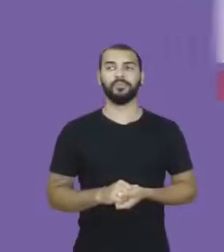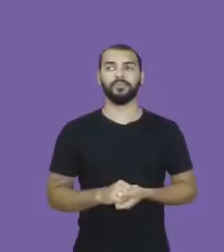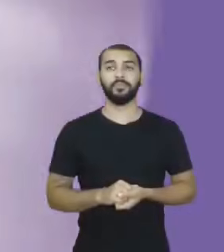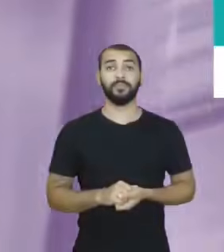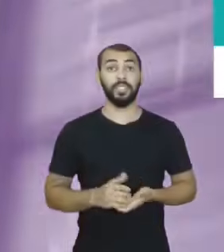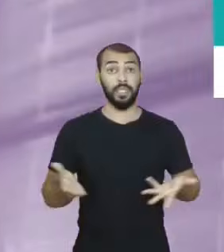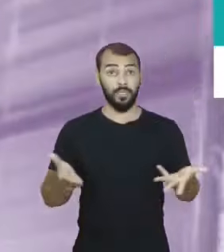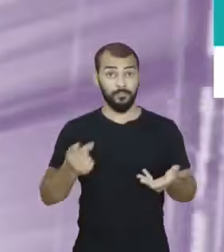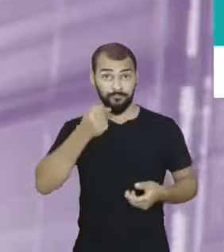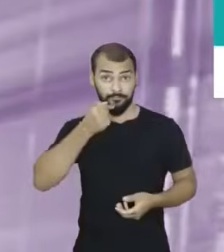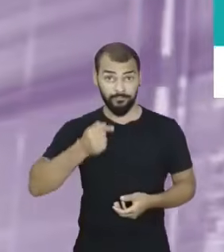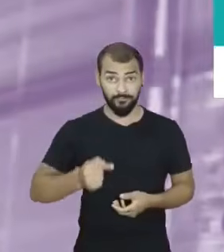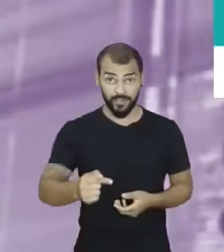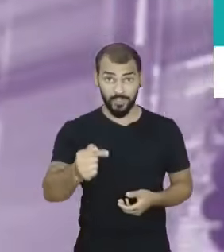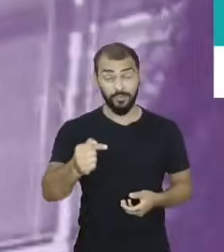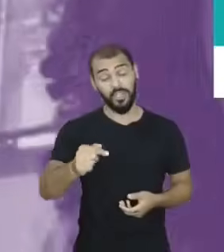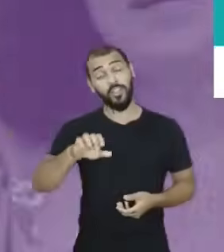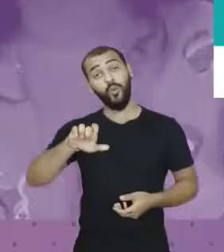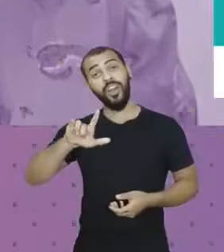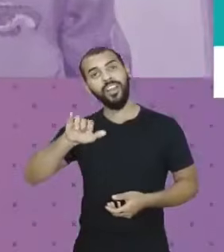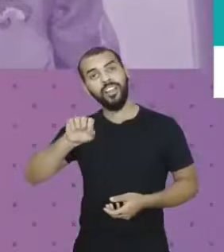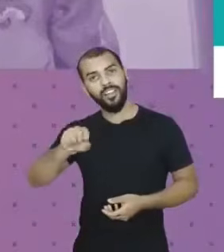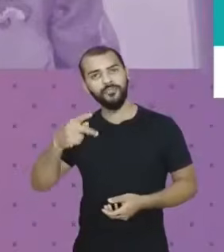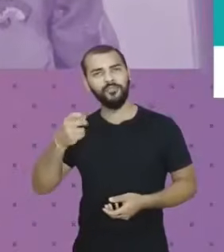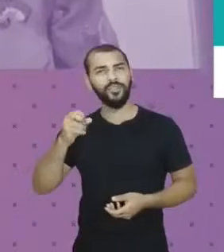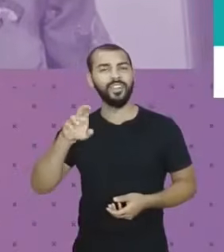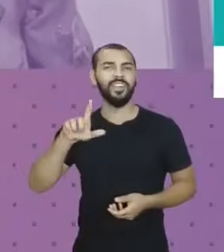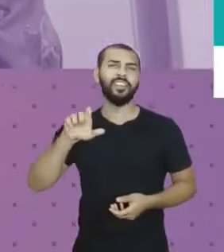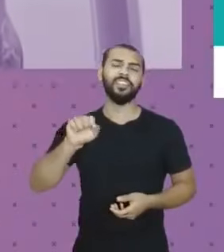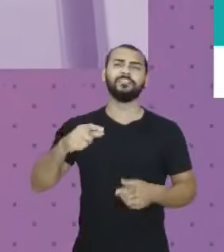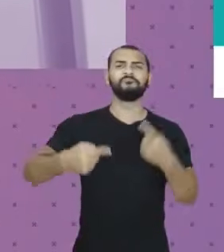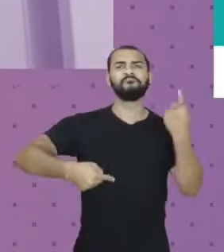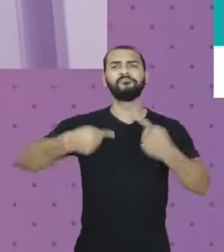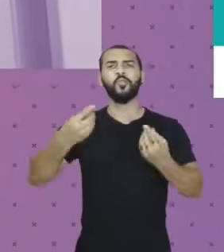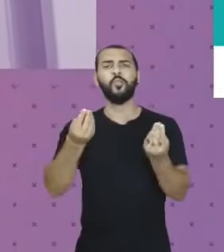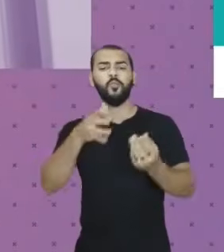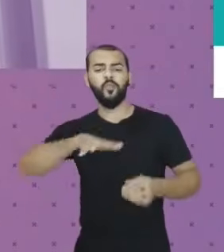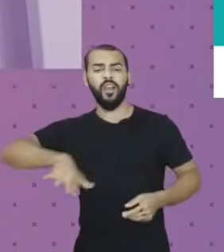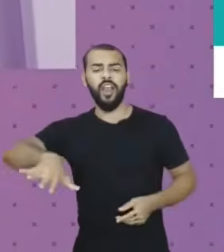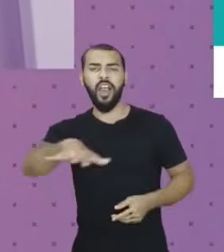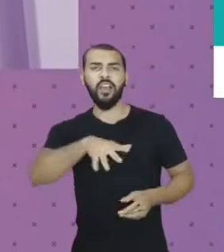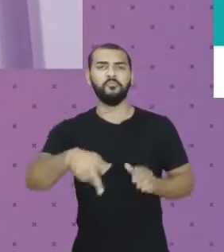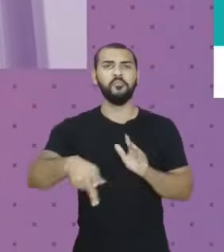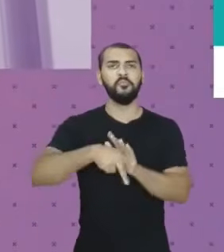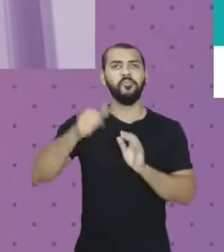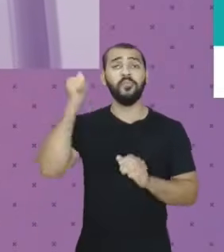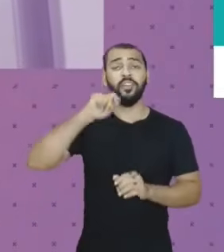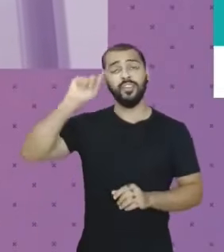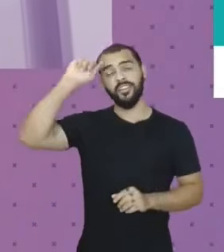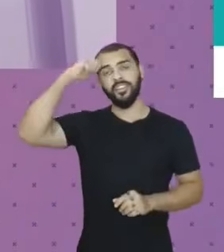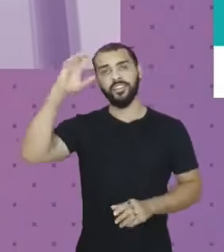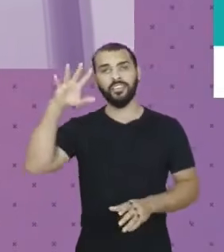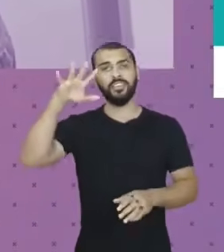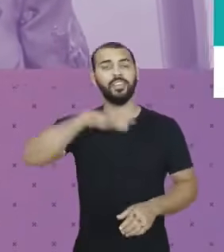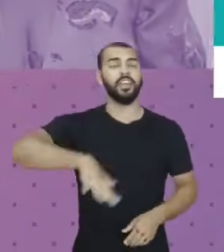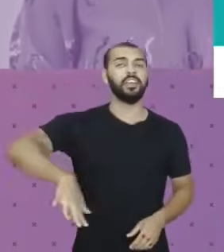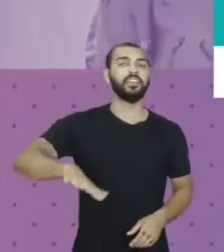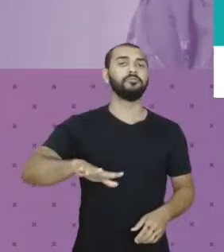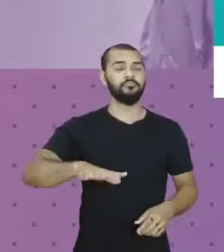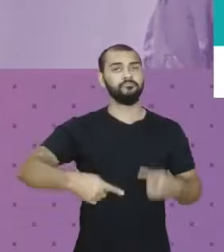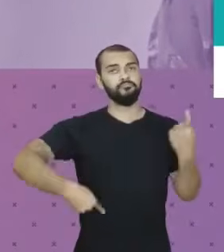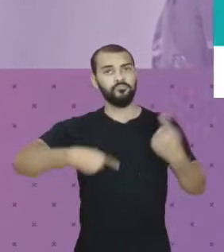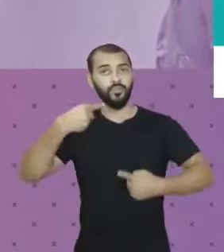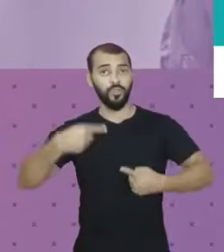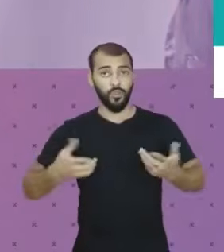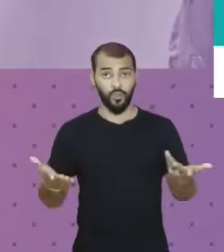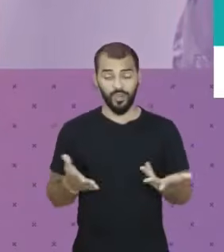Nesta semana, o TV Elas por Elas Formação está discutindo o espaço das mulheres negras na política. Hoje, Graciele